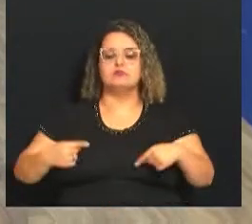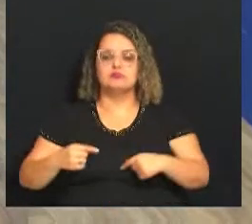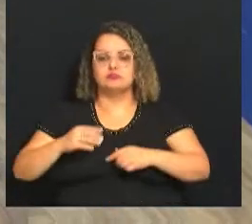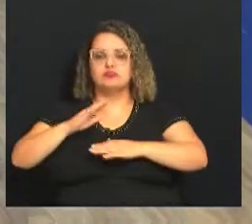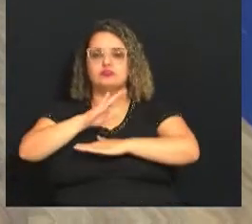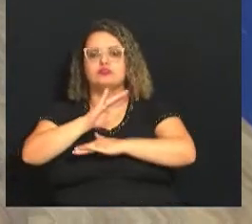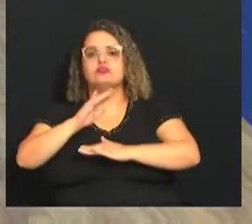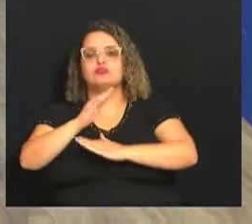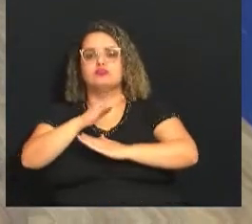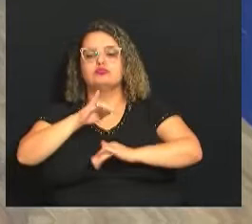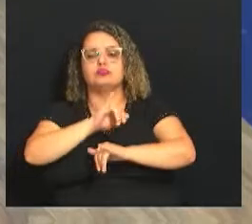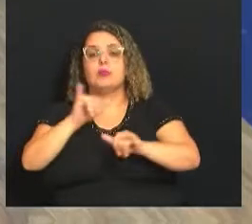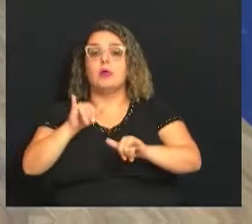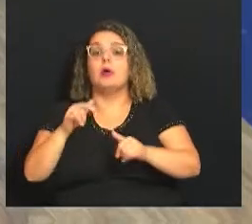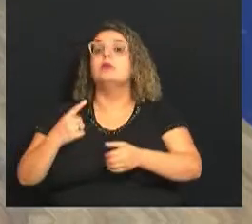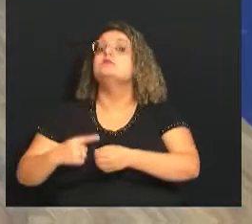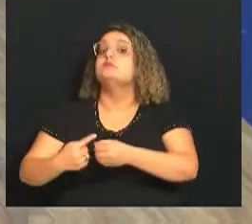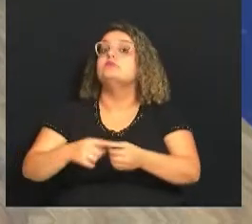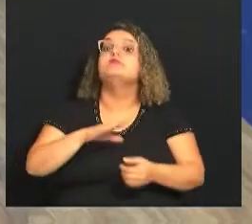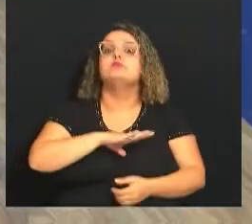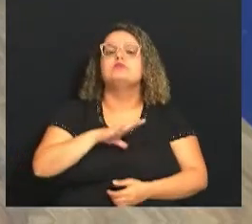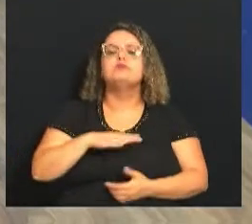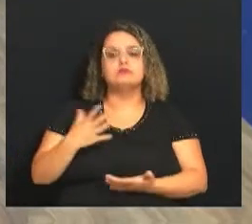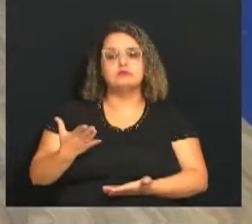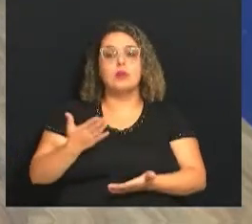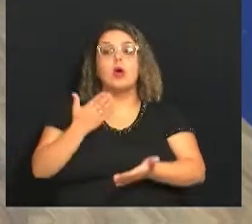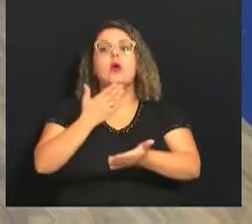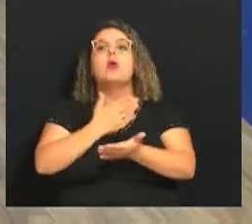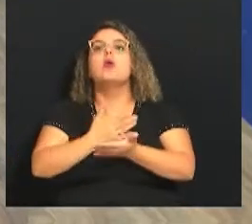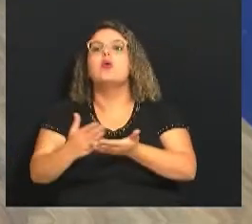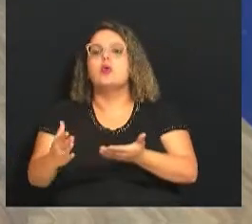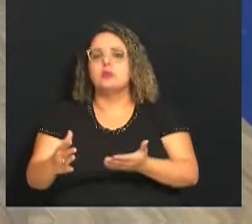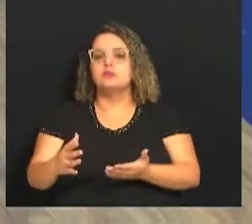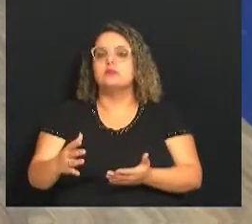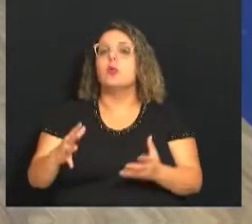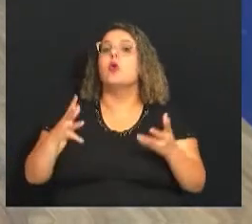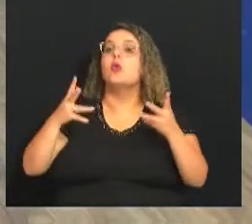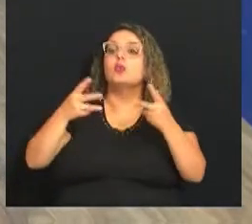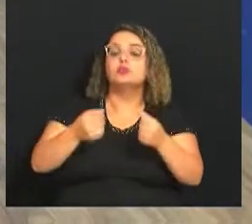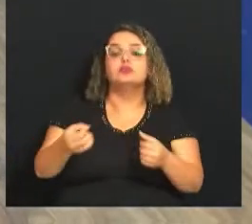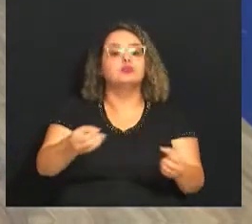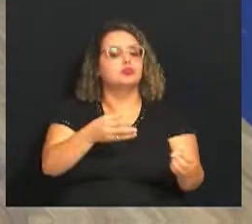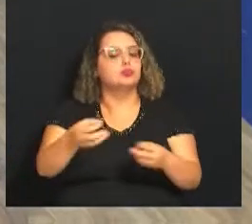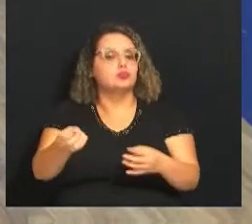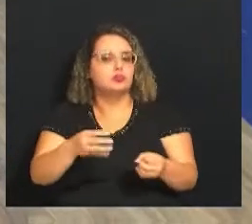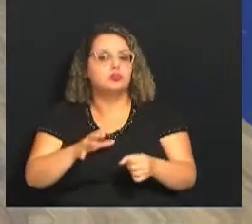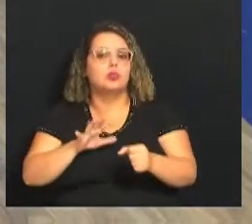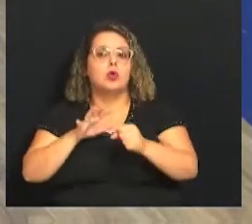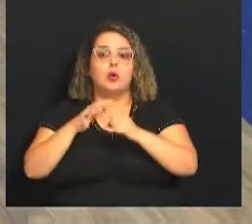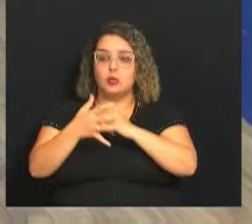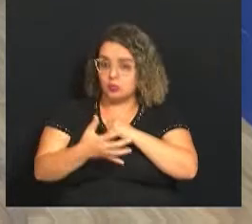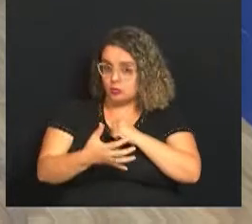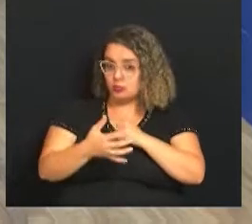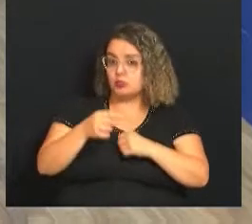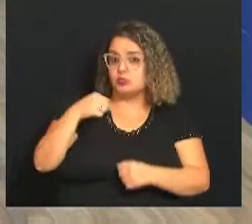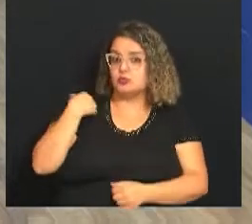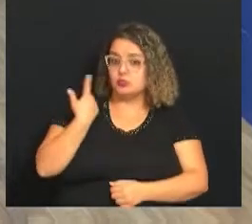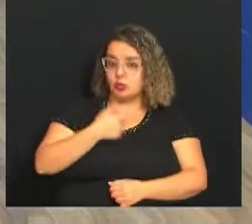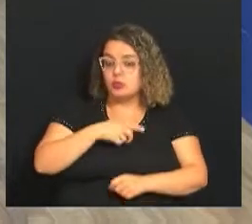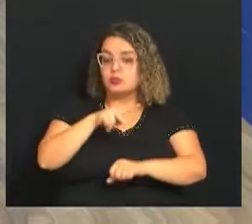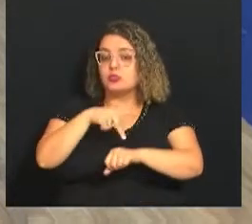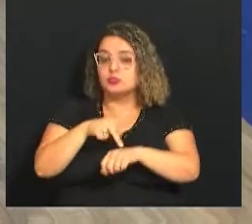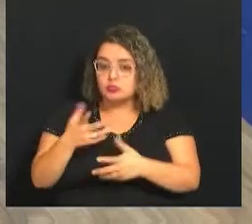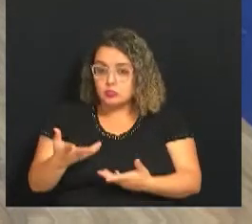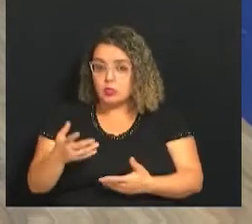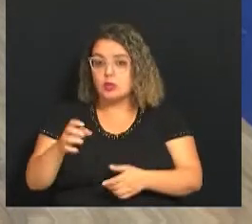metrópole de Campinas, e a gente começa sempre com aquela atualização dos casos da Covid-19 no nosso país, no estado de São